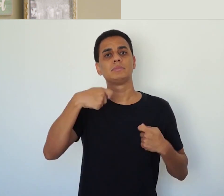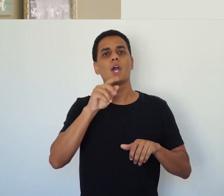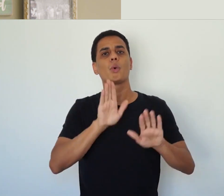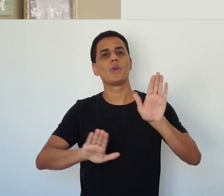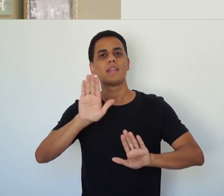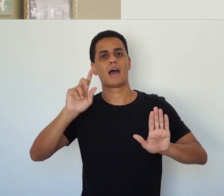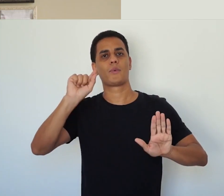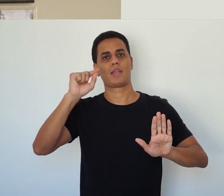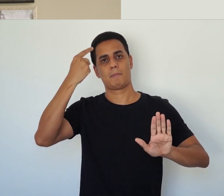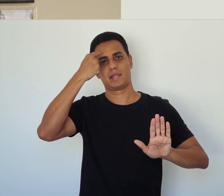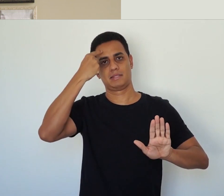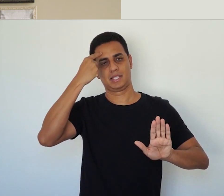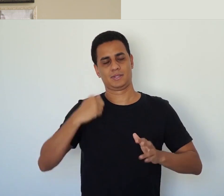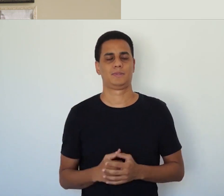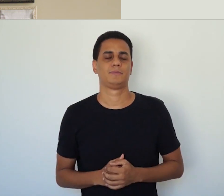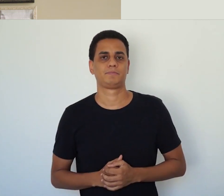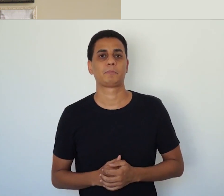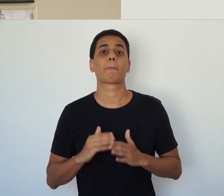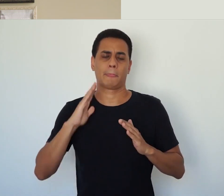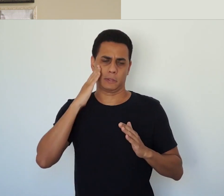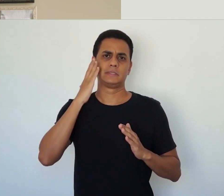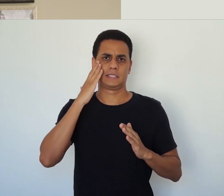que nós pensamos. Eu penso que diante do